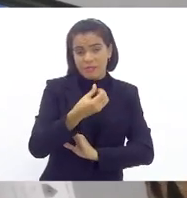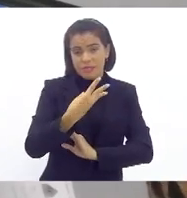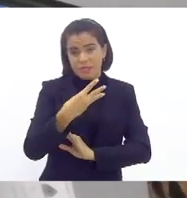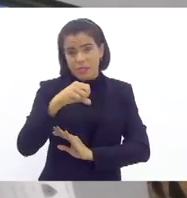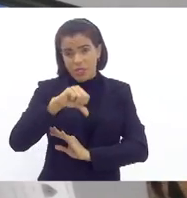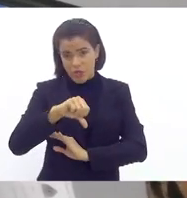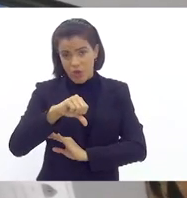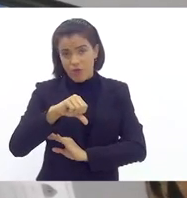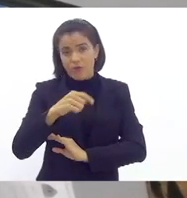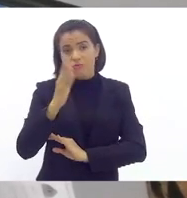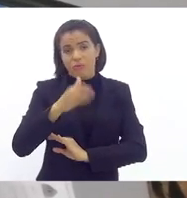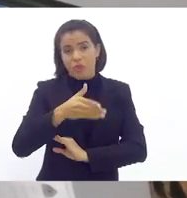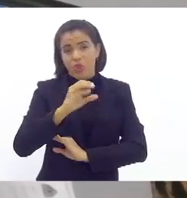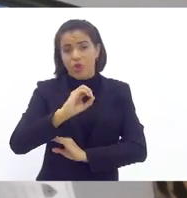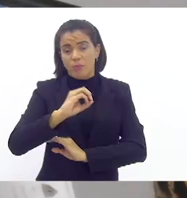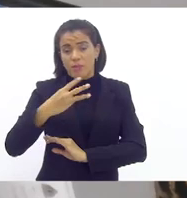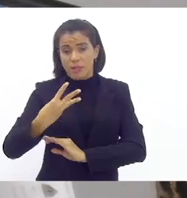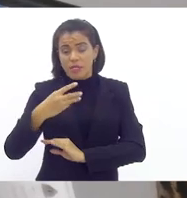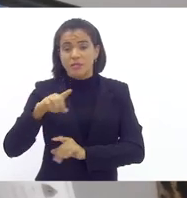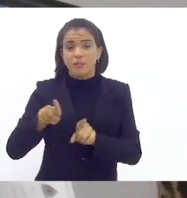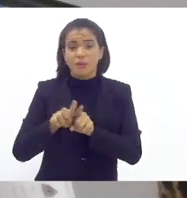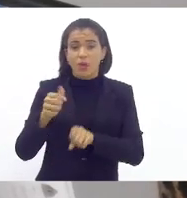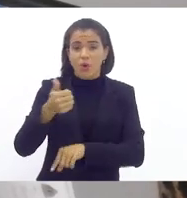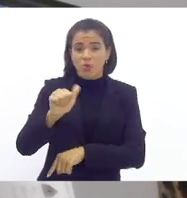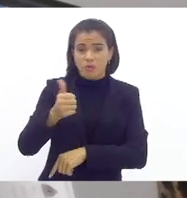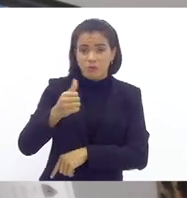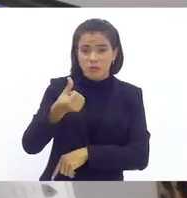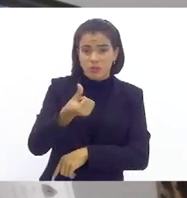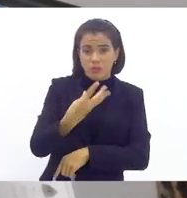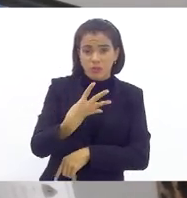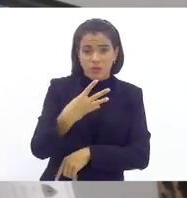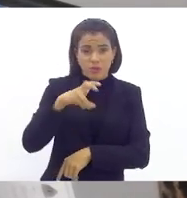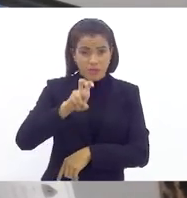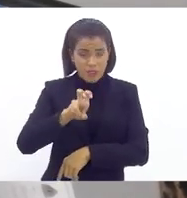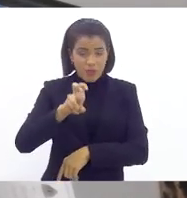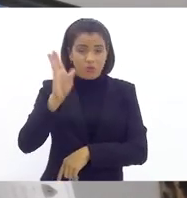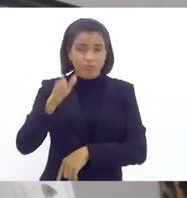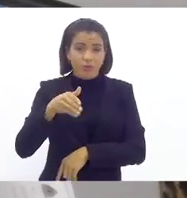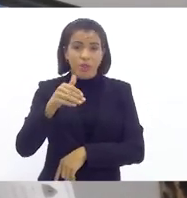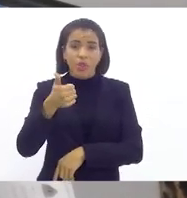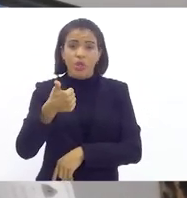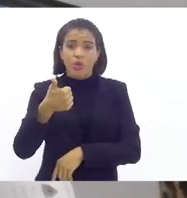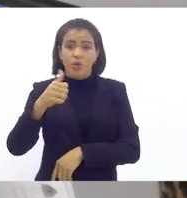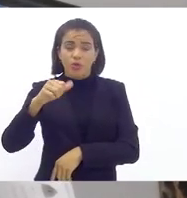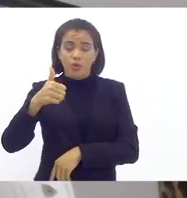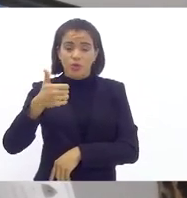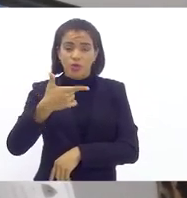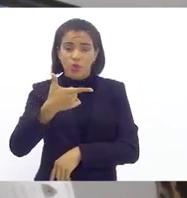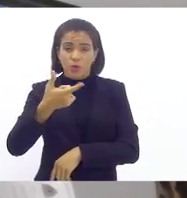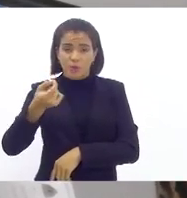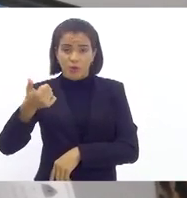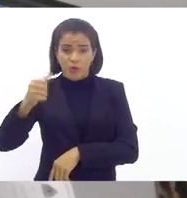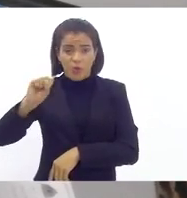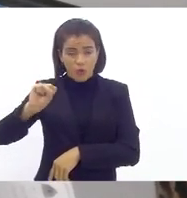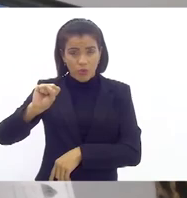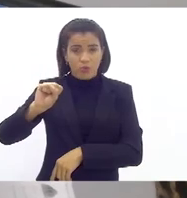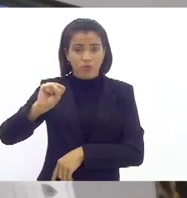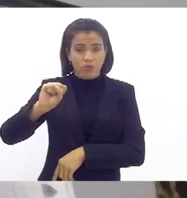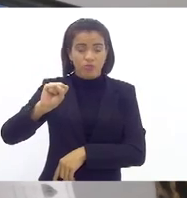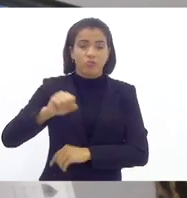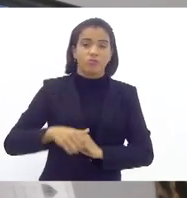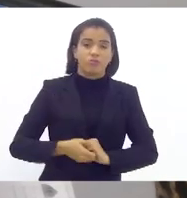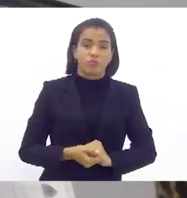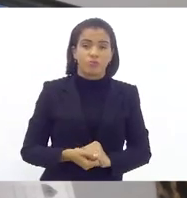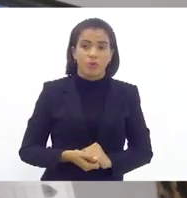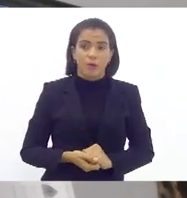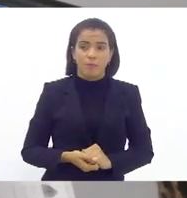de 2003, 11.645 de 2008 e 11.000... Não sei de cabeça.